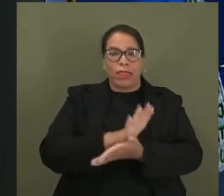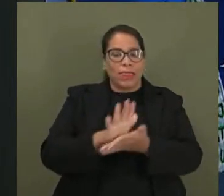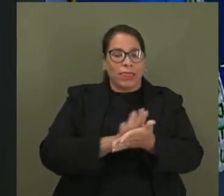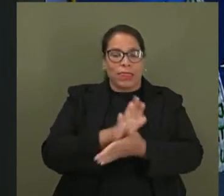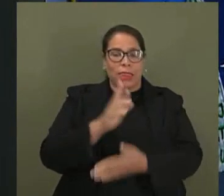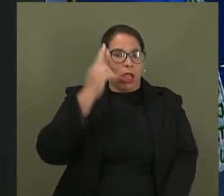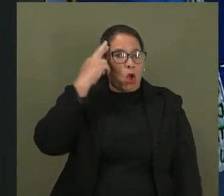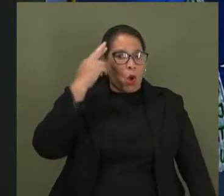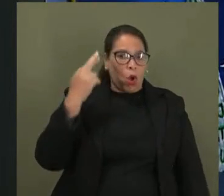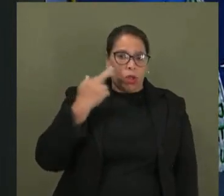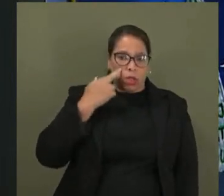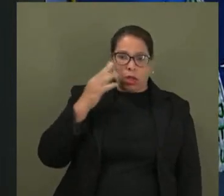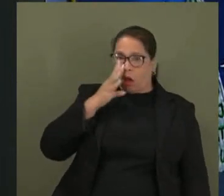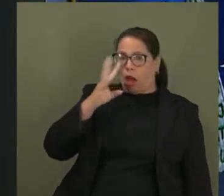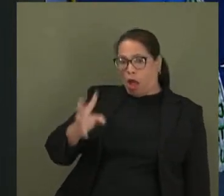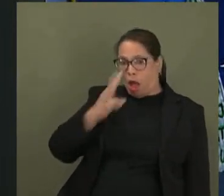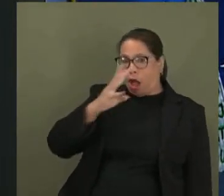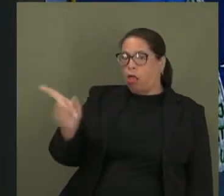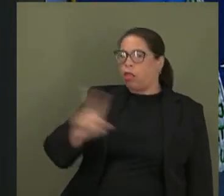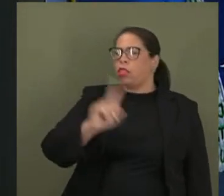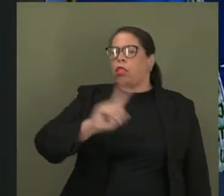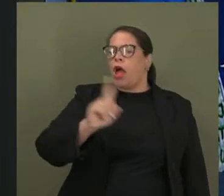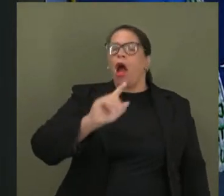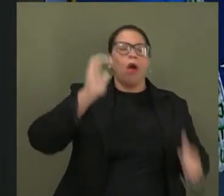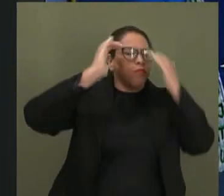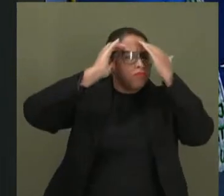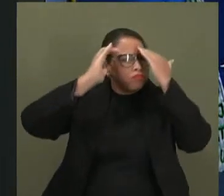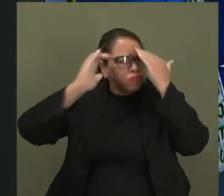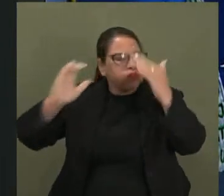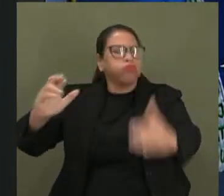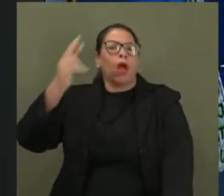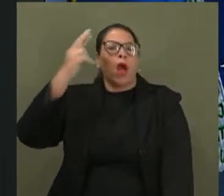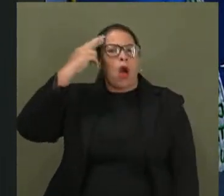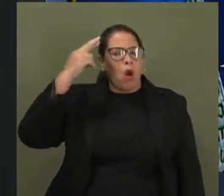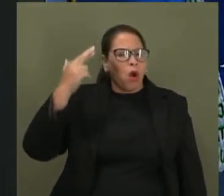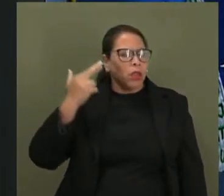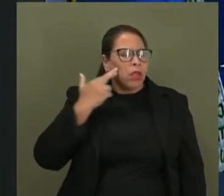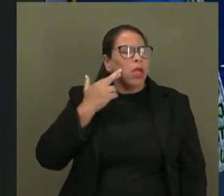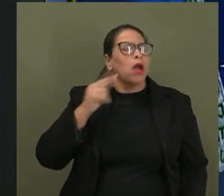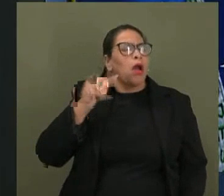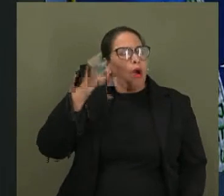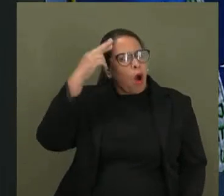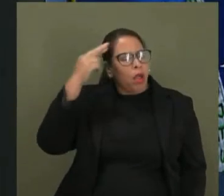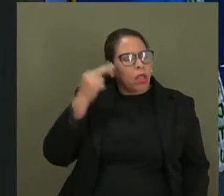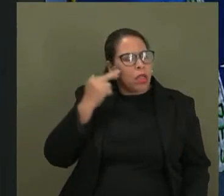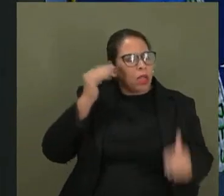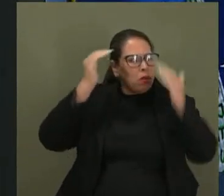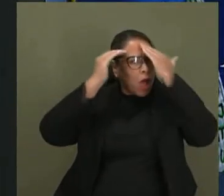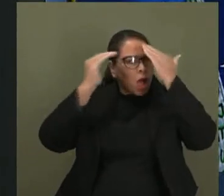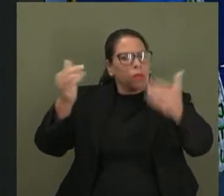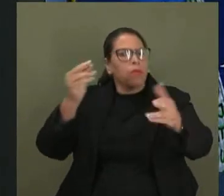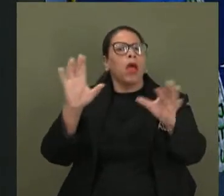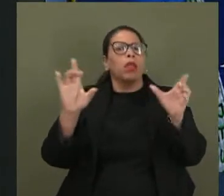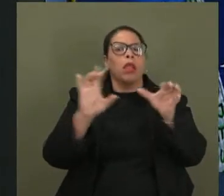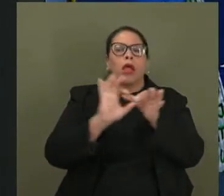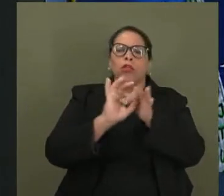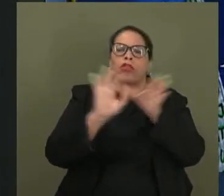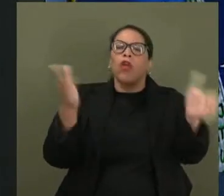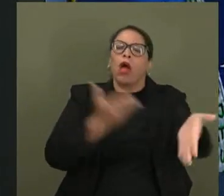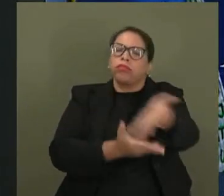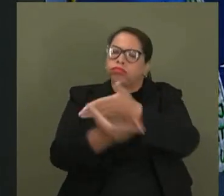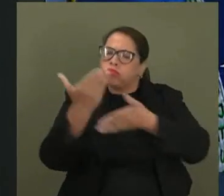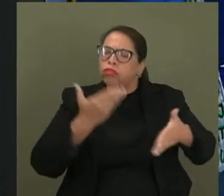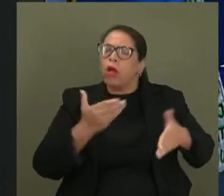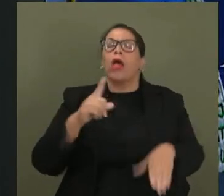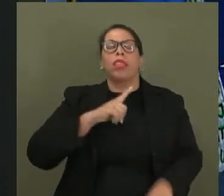Rodrigo Pacheco, que é sempre muito respeitador, aberto ao diálogo e tem trabalhado pela